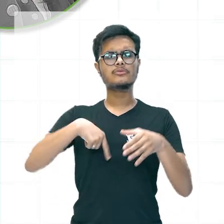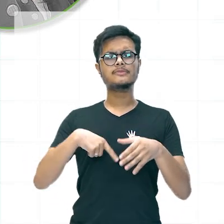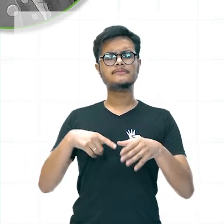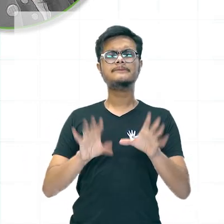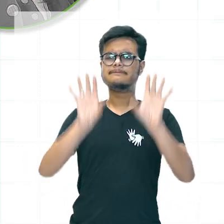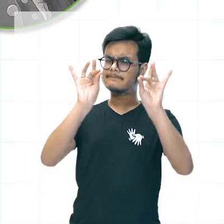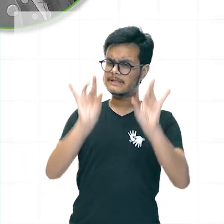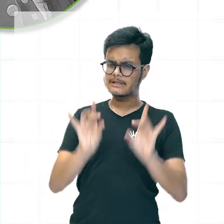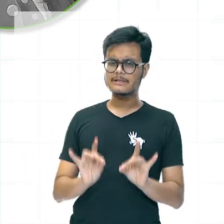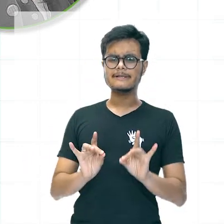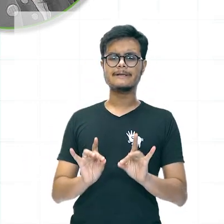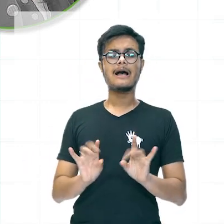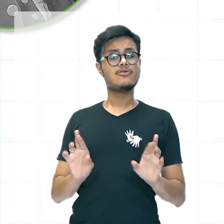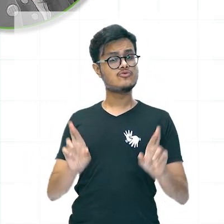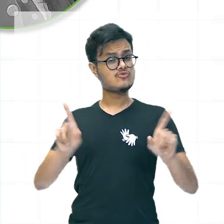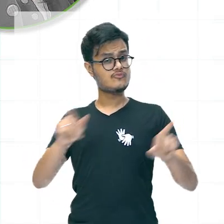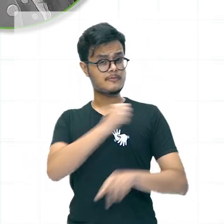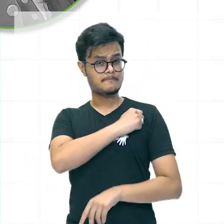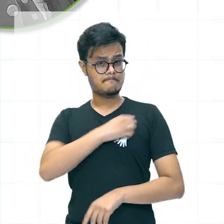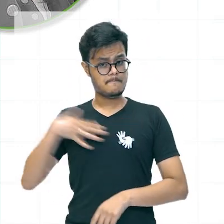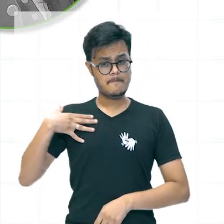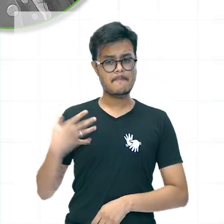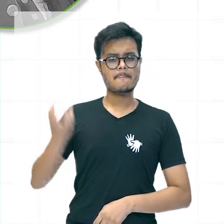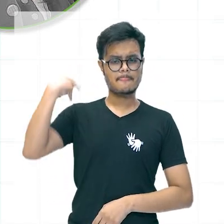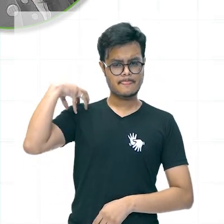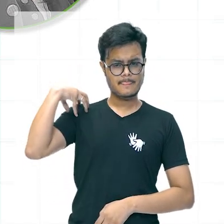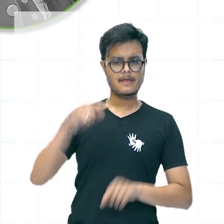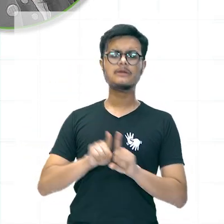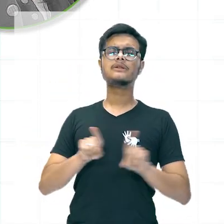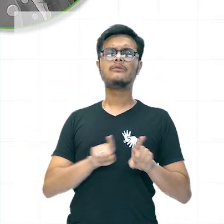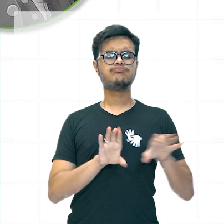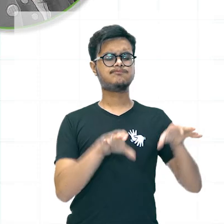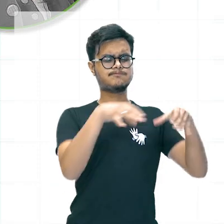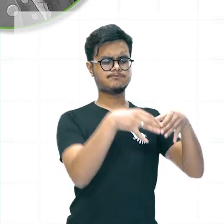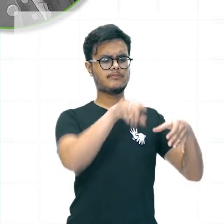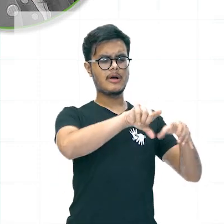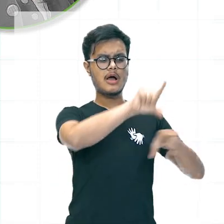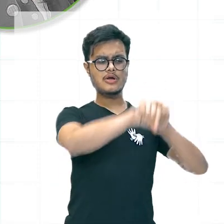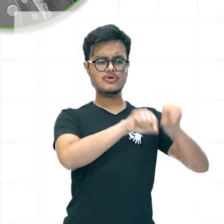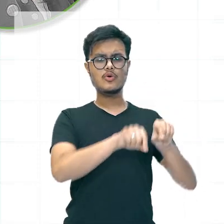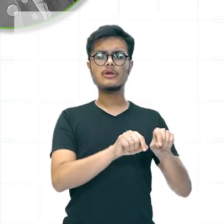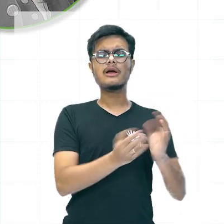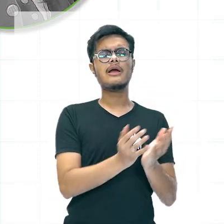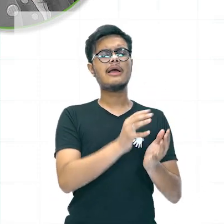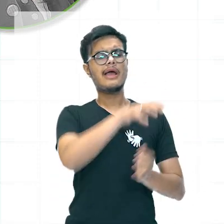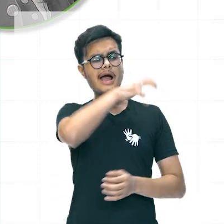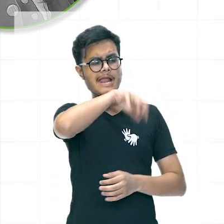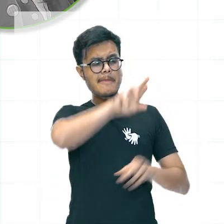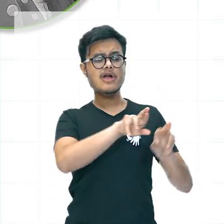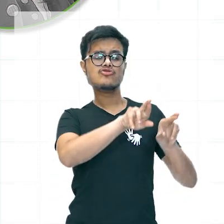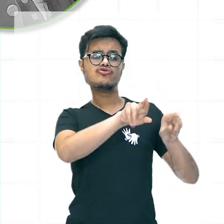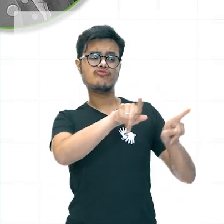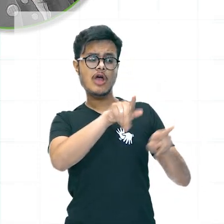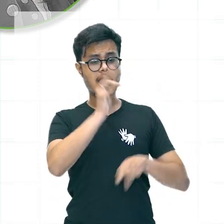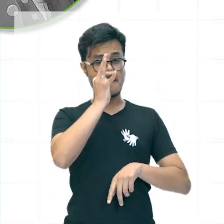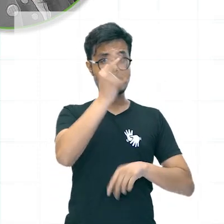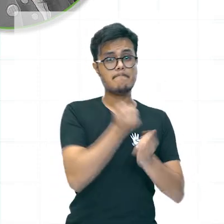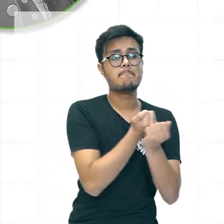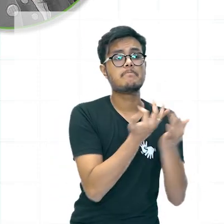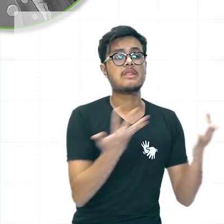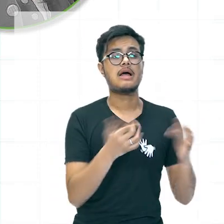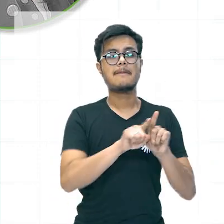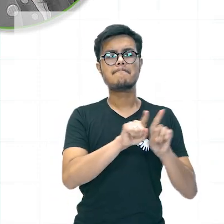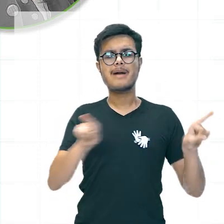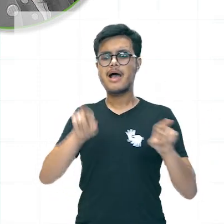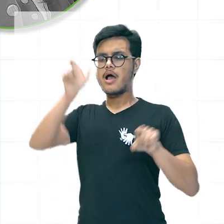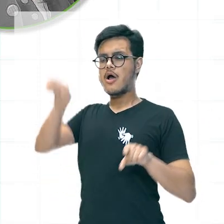que o de Aristóteles, né, porque Aristóteles só separava ali animais de plantas, no caso de Linneu, o sistema